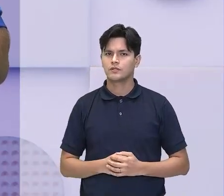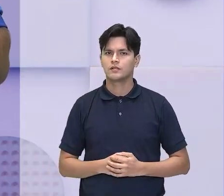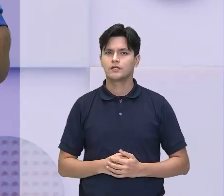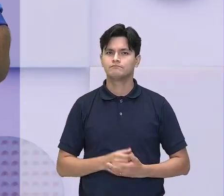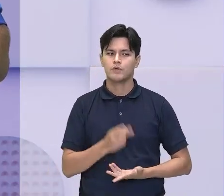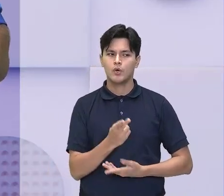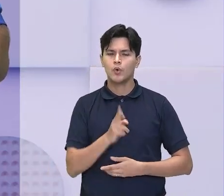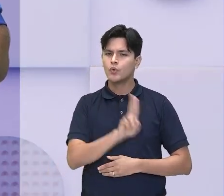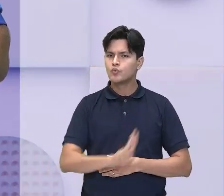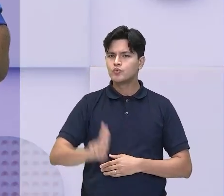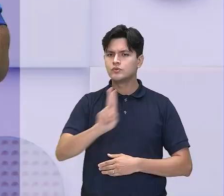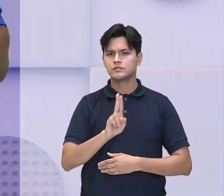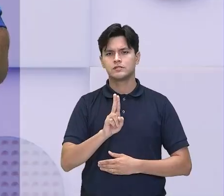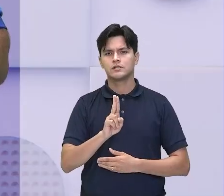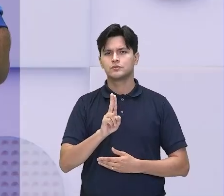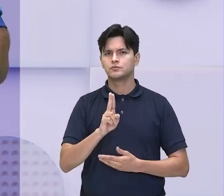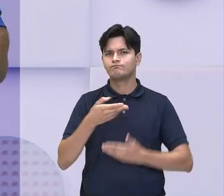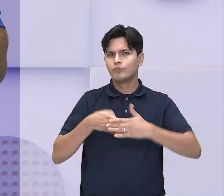inários